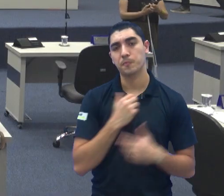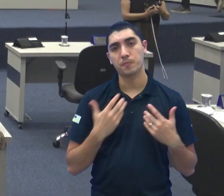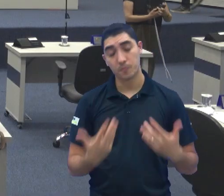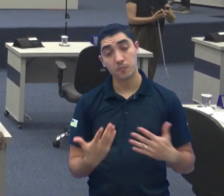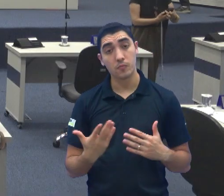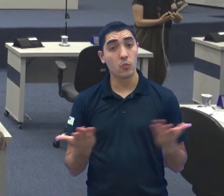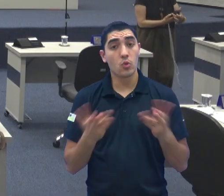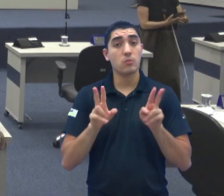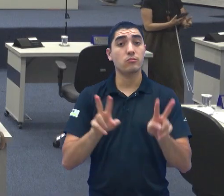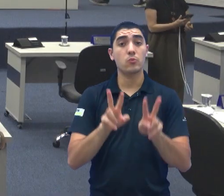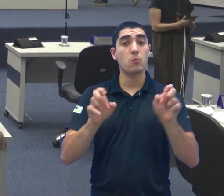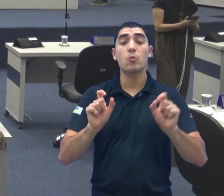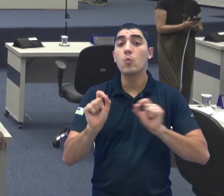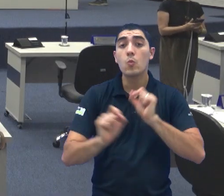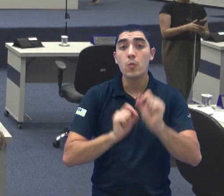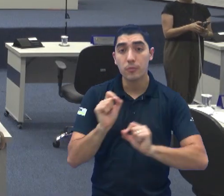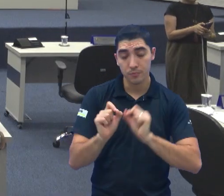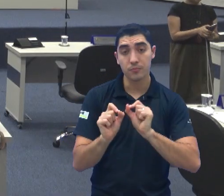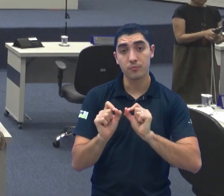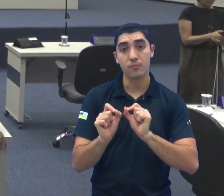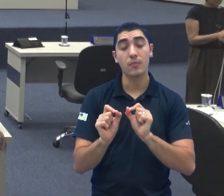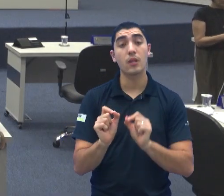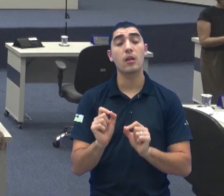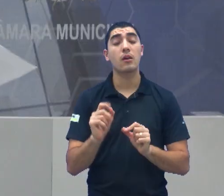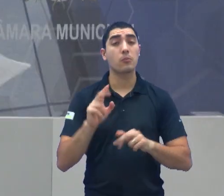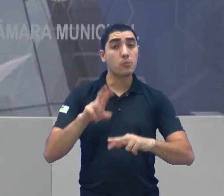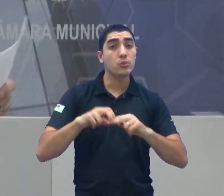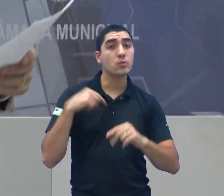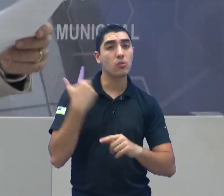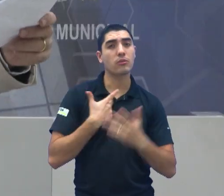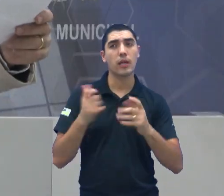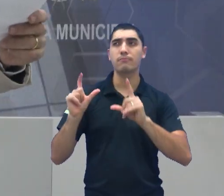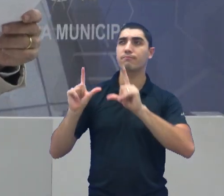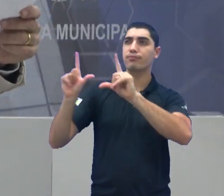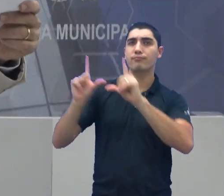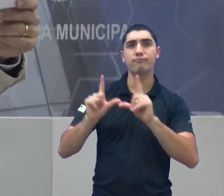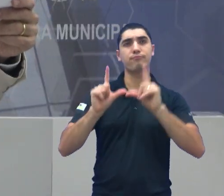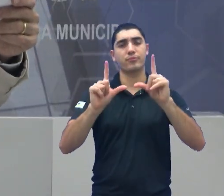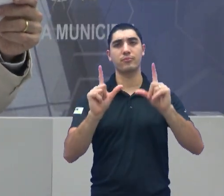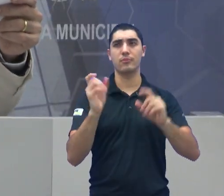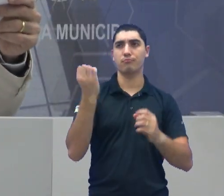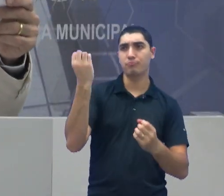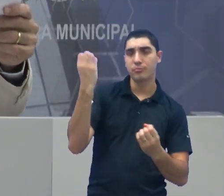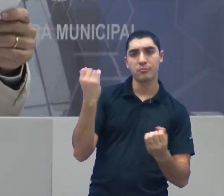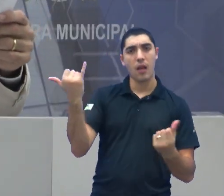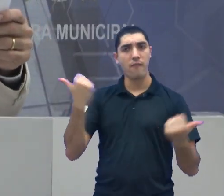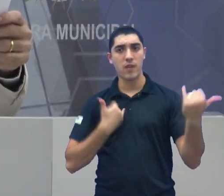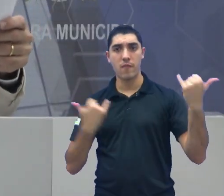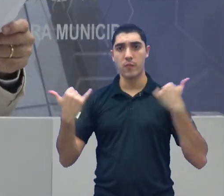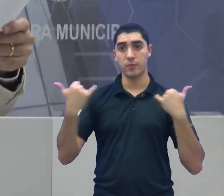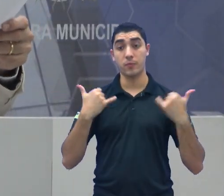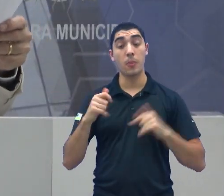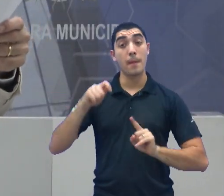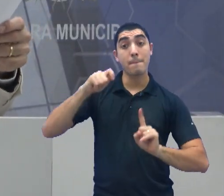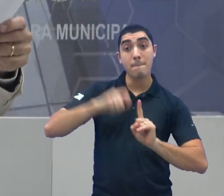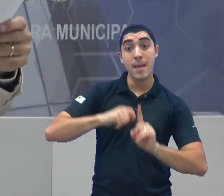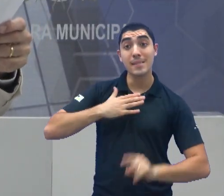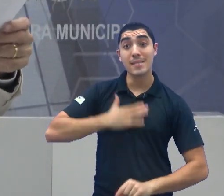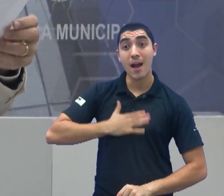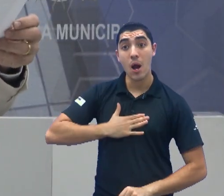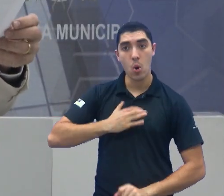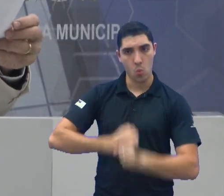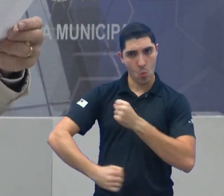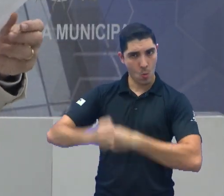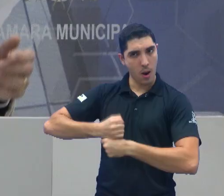sobre implantação de placas de sinalização. Em agosto de 2025, solicitamos à Prefeitura, por